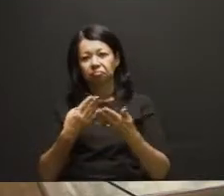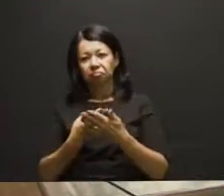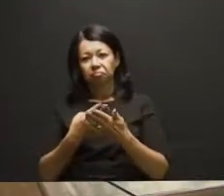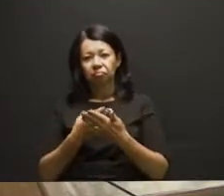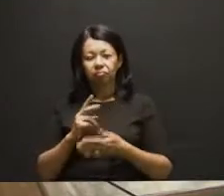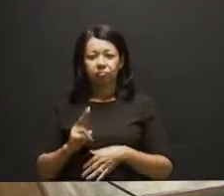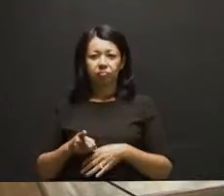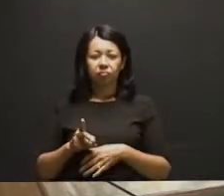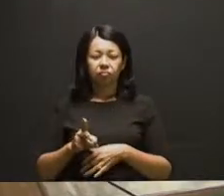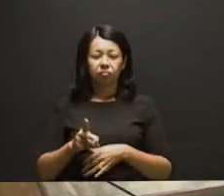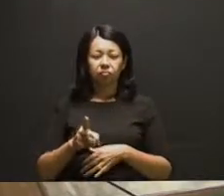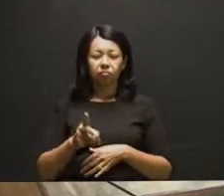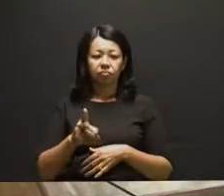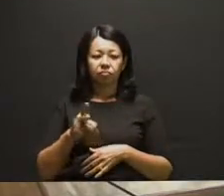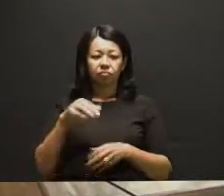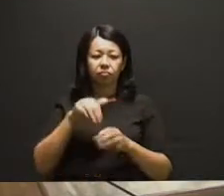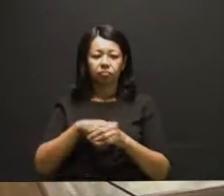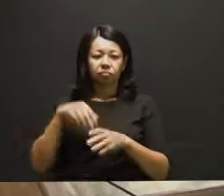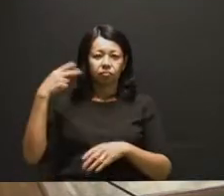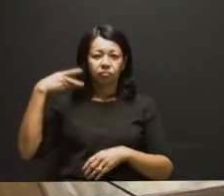com a palavra o vereador lá